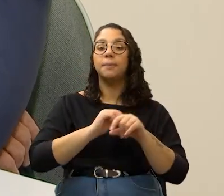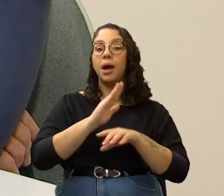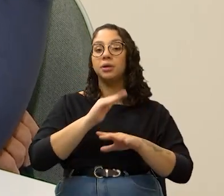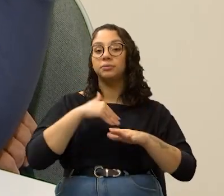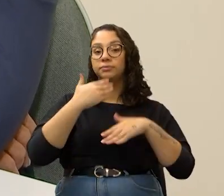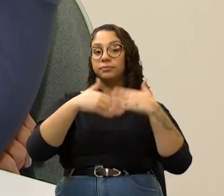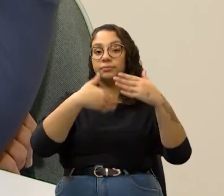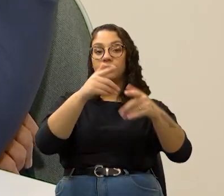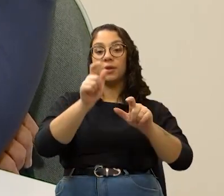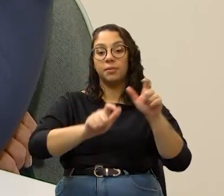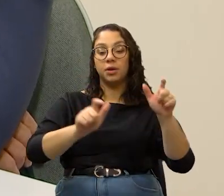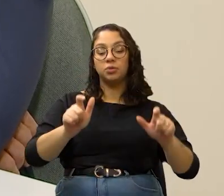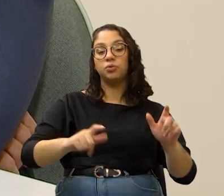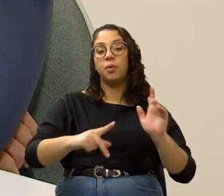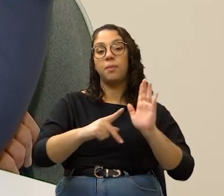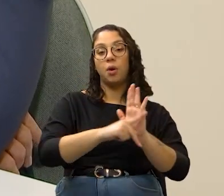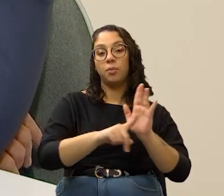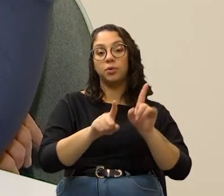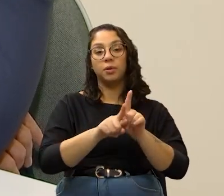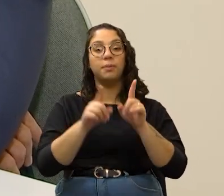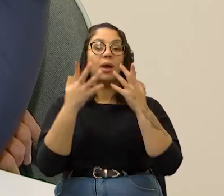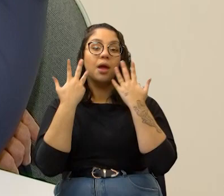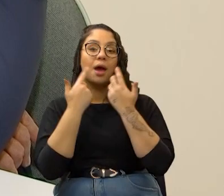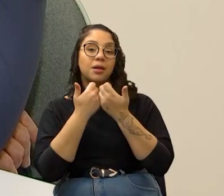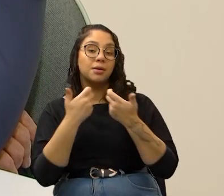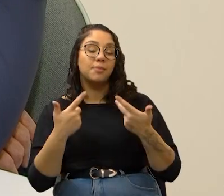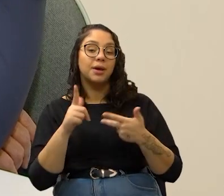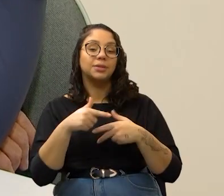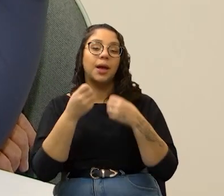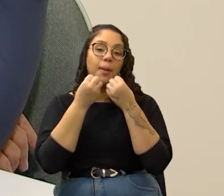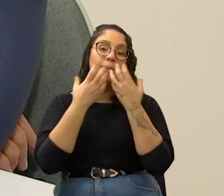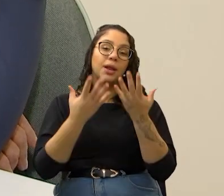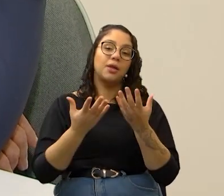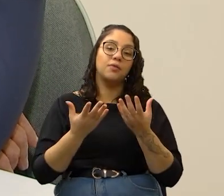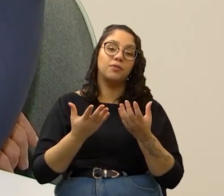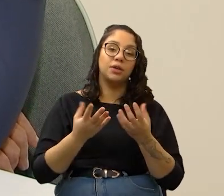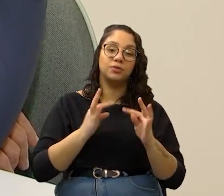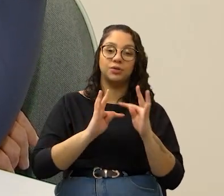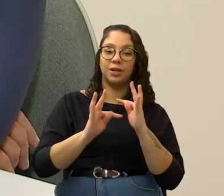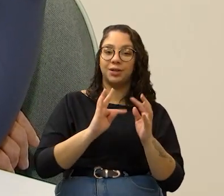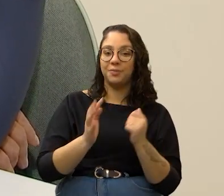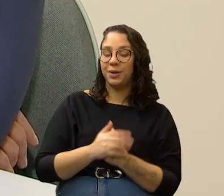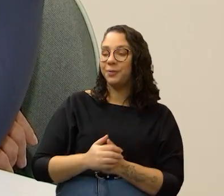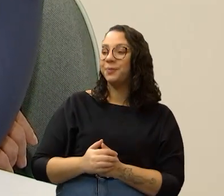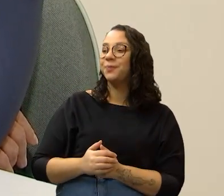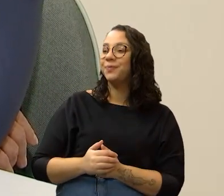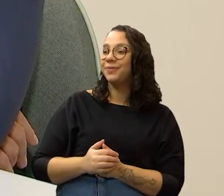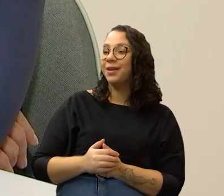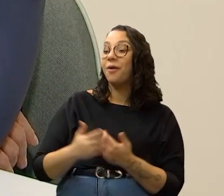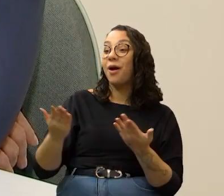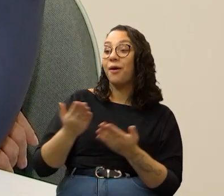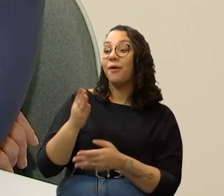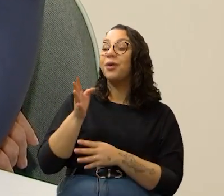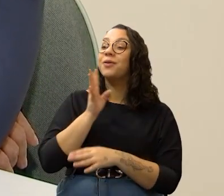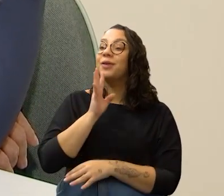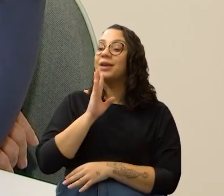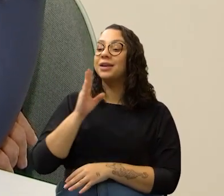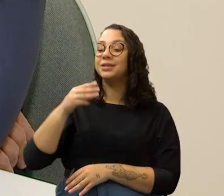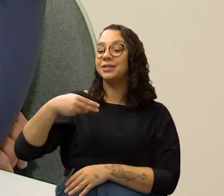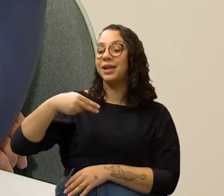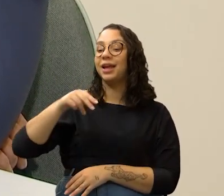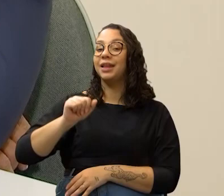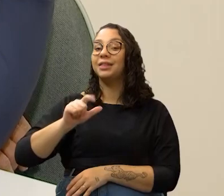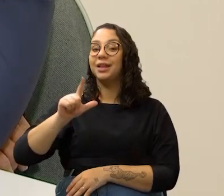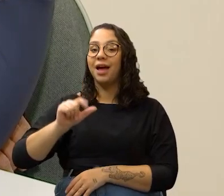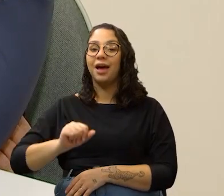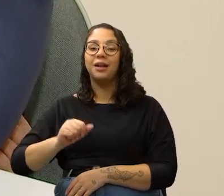acessar cada vez mais tutores e mais pacientes e levar esse benefício terapêutico. Doutora Michele, vamos conhecer agora a Nala